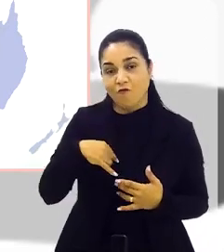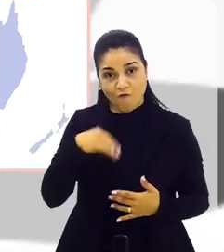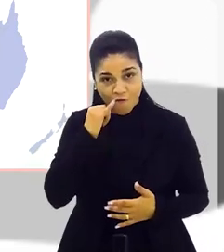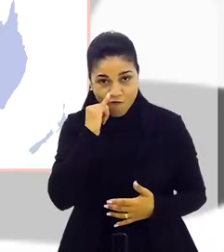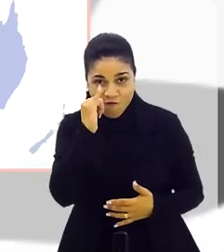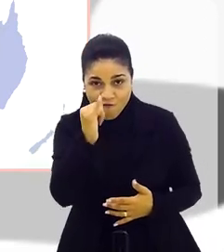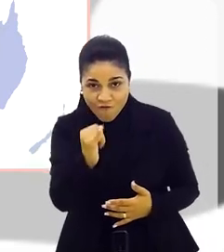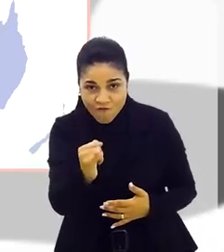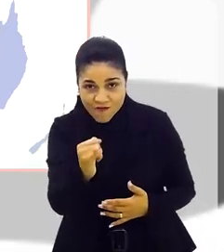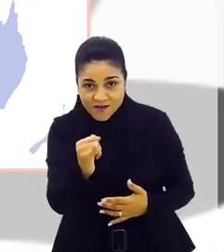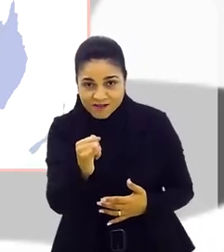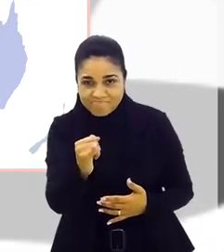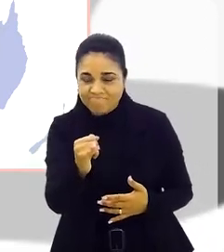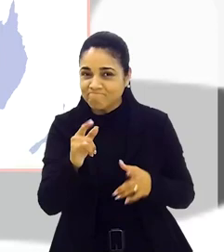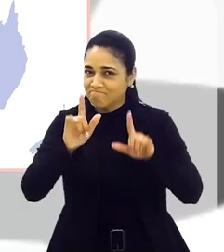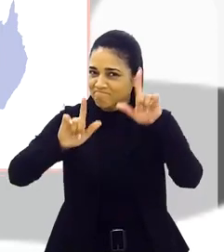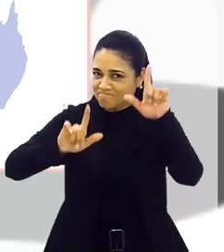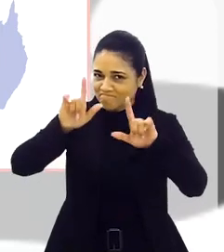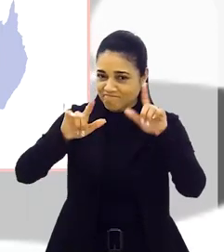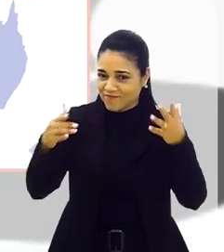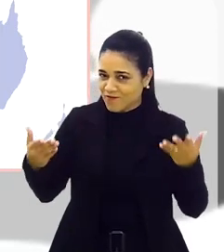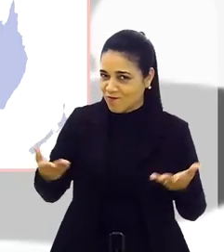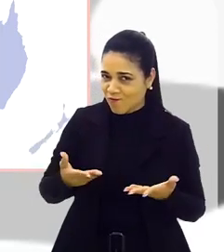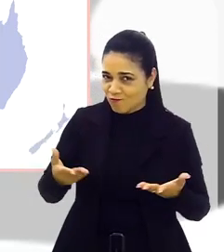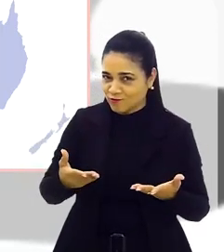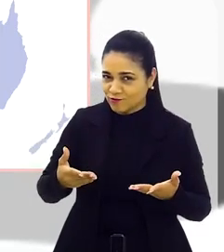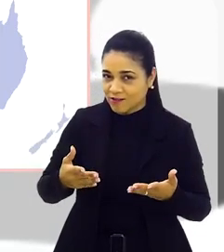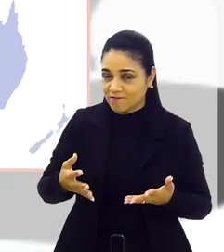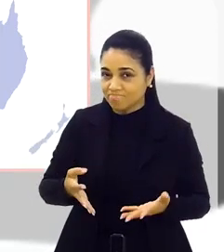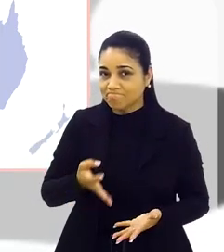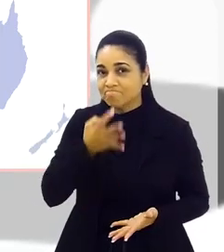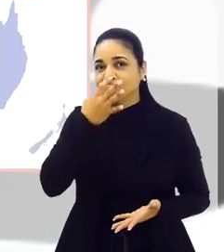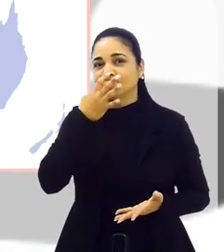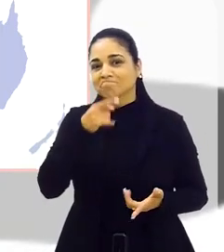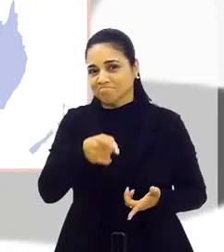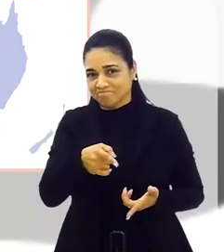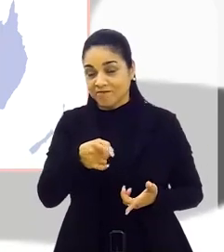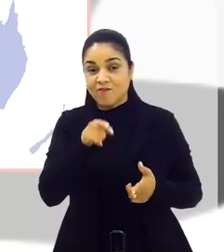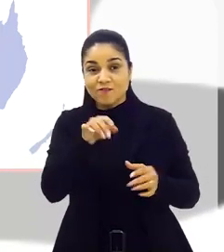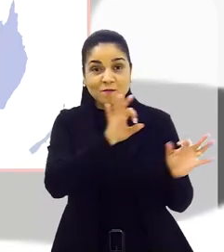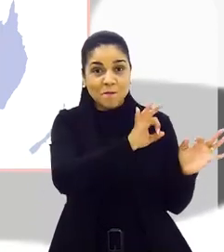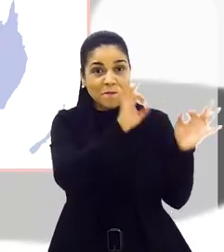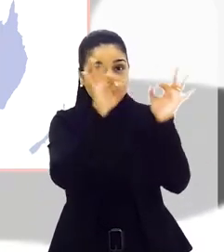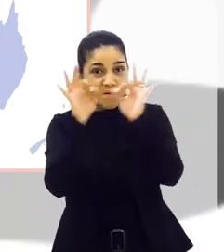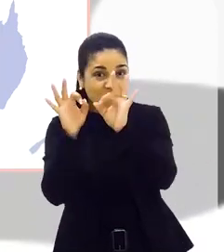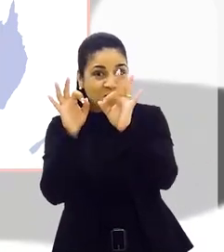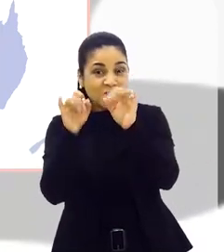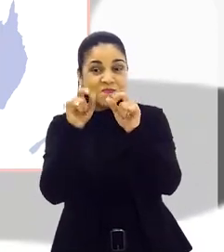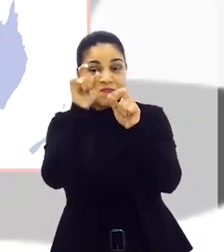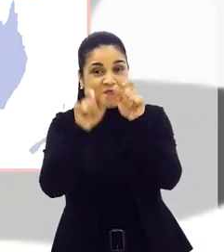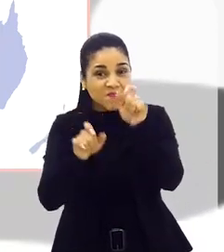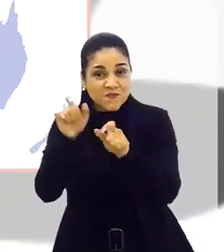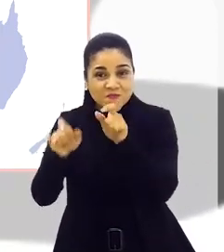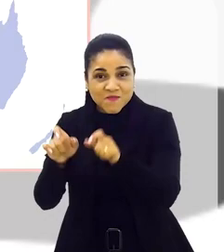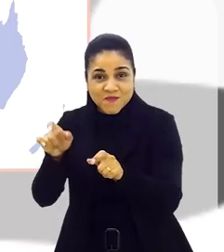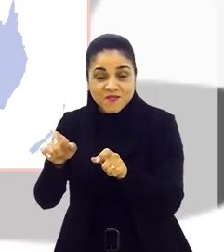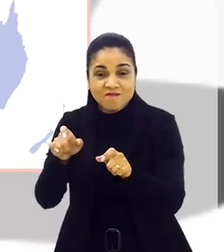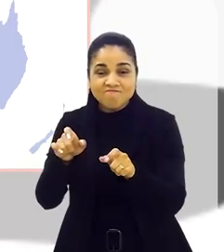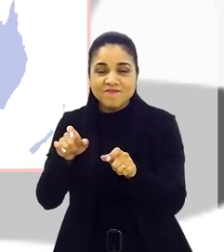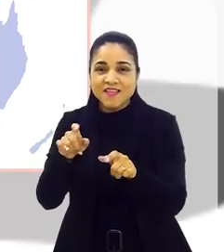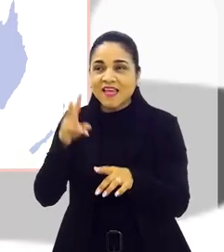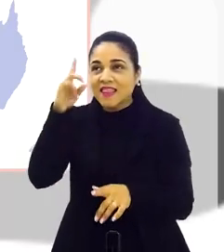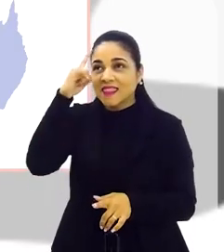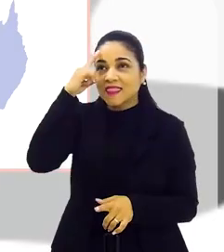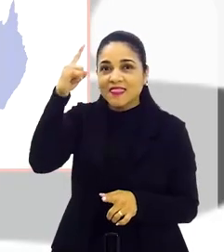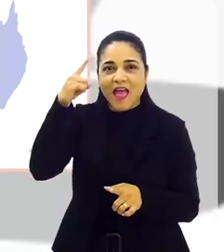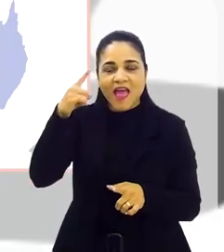linda. Eu não disse para você que esse programa ia ser incrível? Você, nosso espectador, olha que ideias